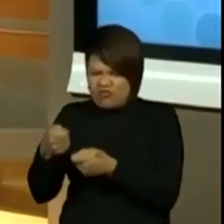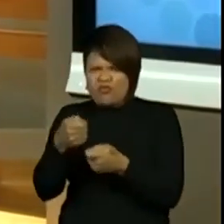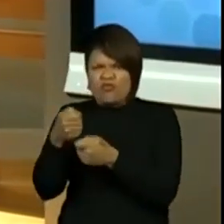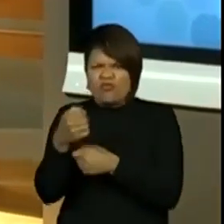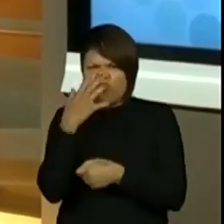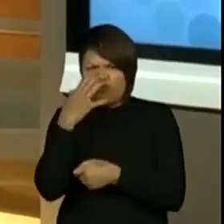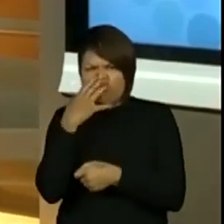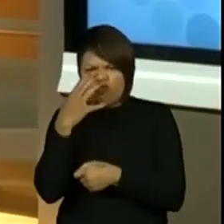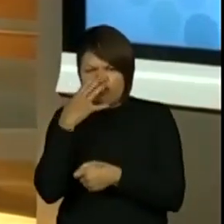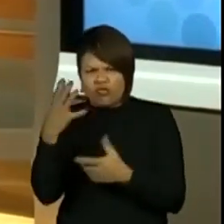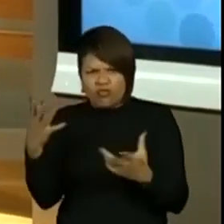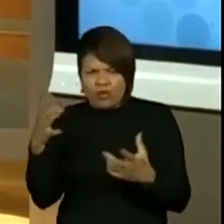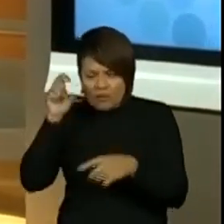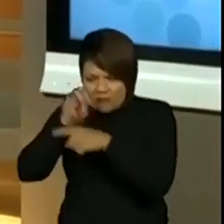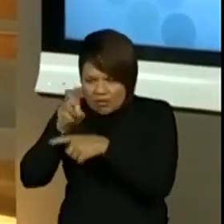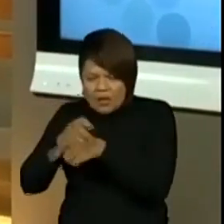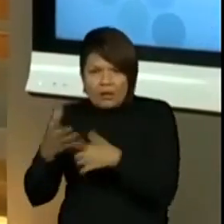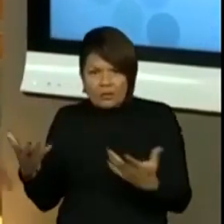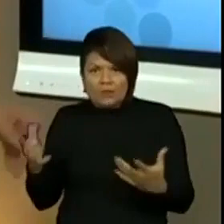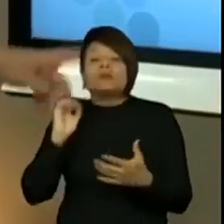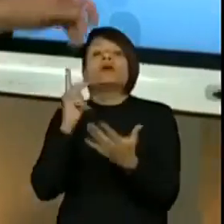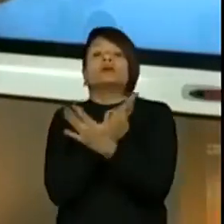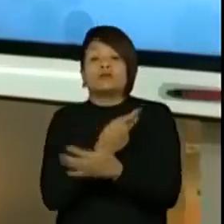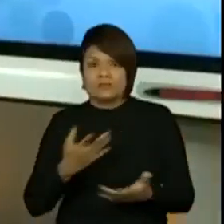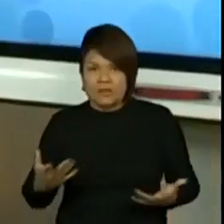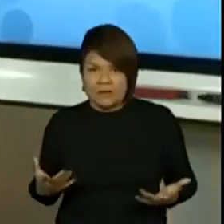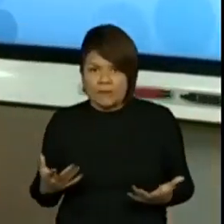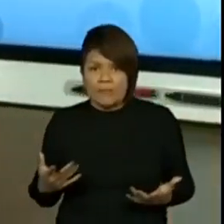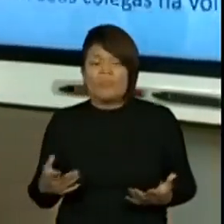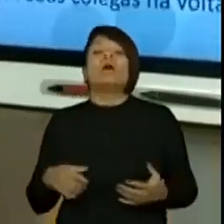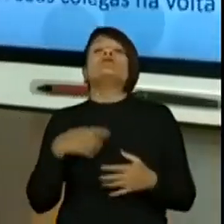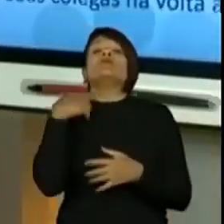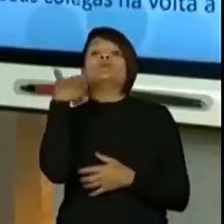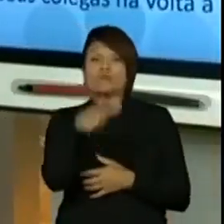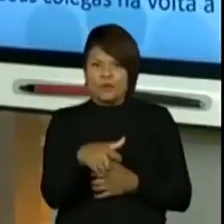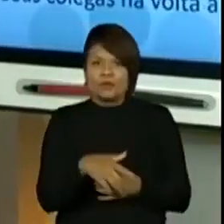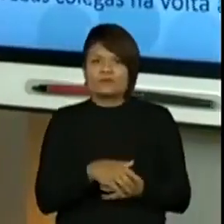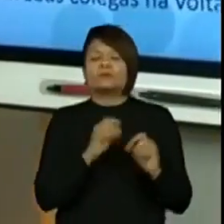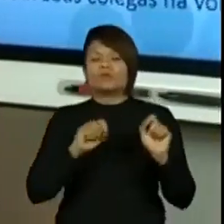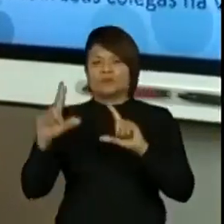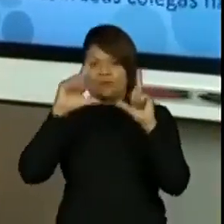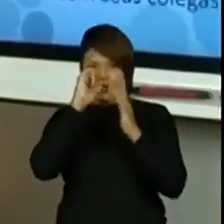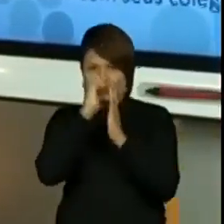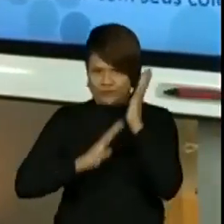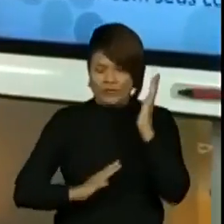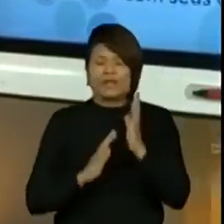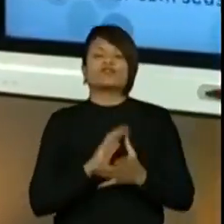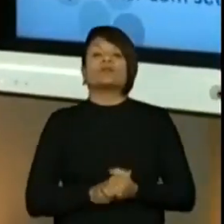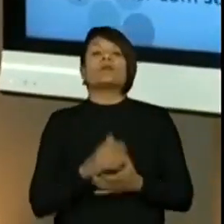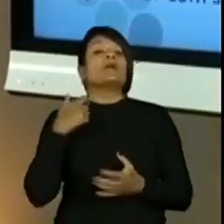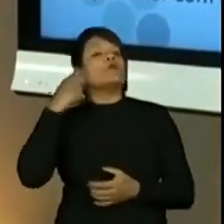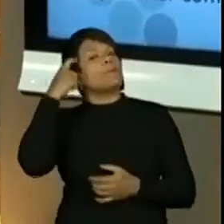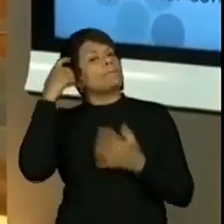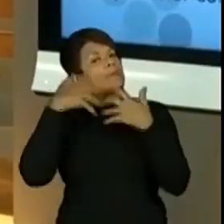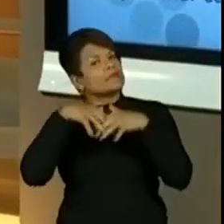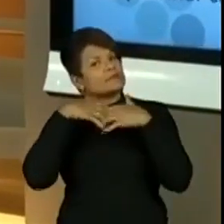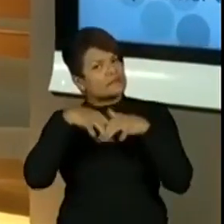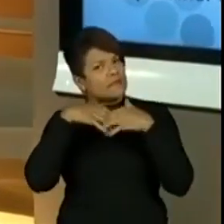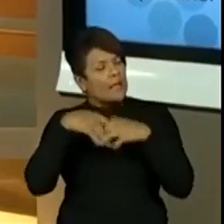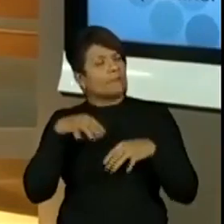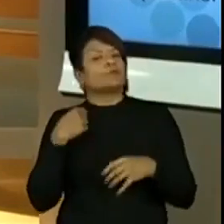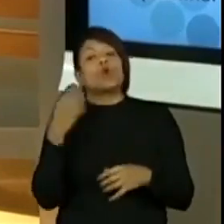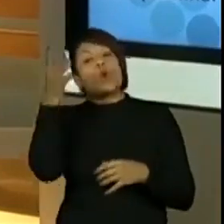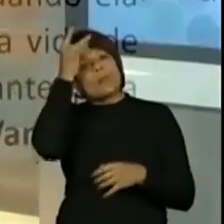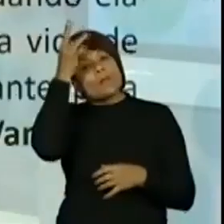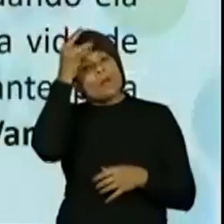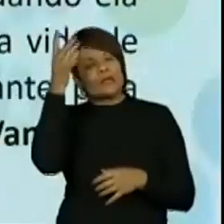que está acontecendo? Pensem nisso. Vamos para o próximo, que é a atividade agora? Para pensar, vamos pensar sobre as memórias da